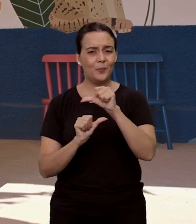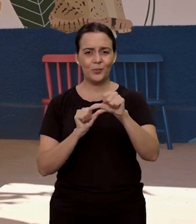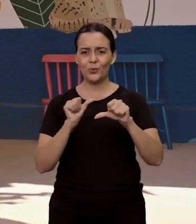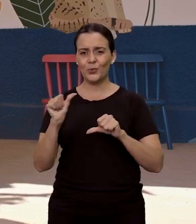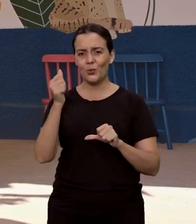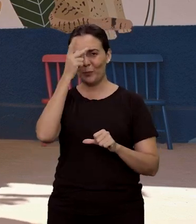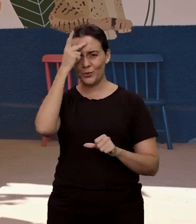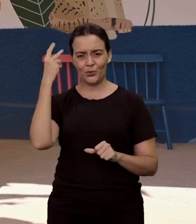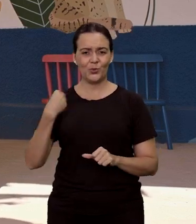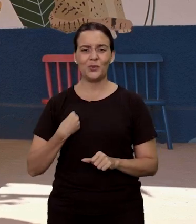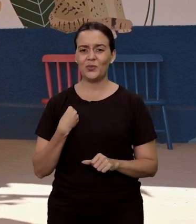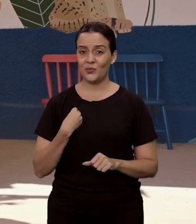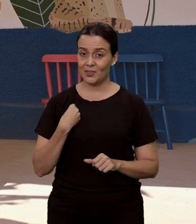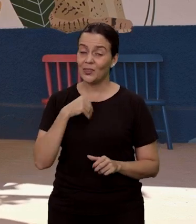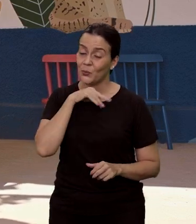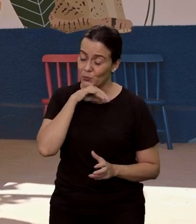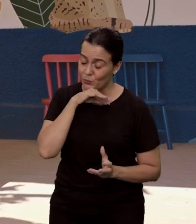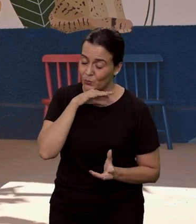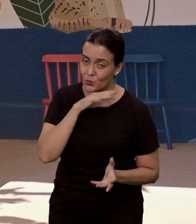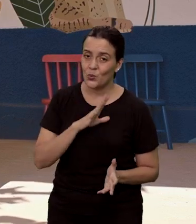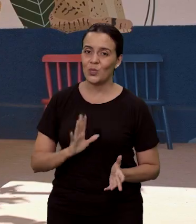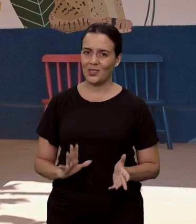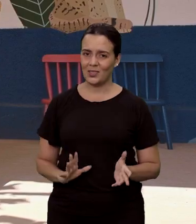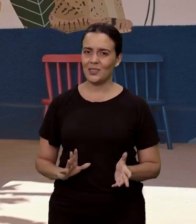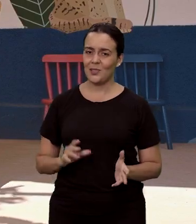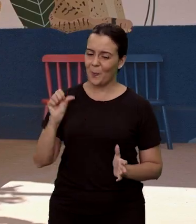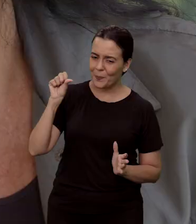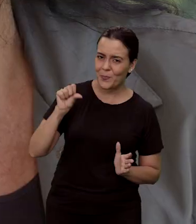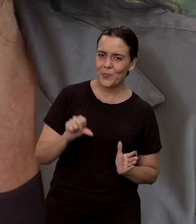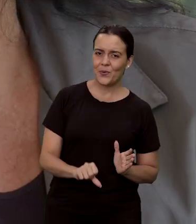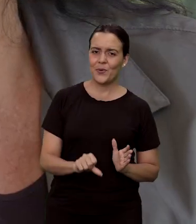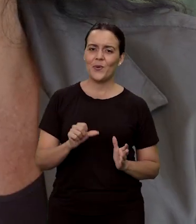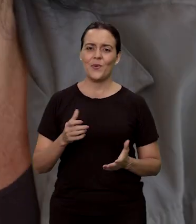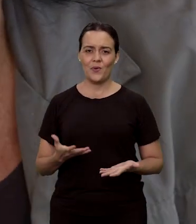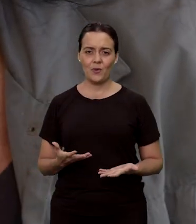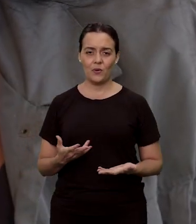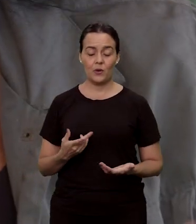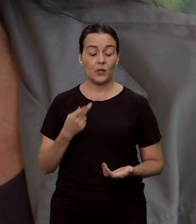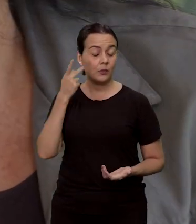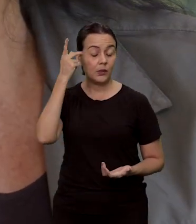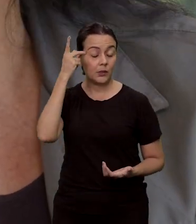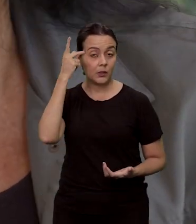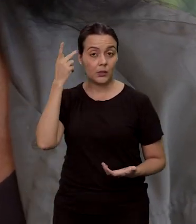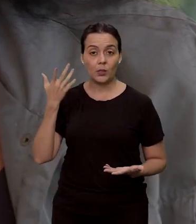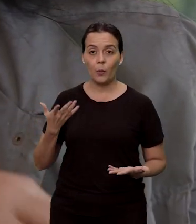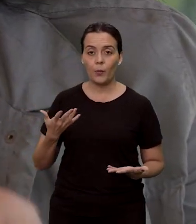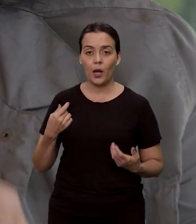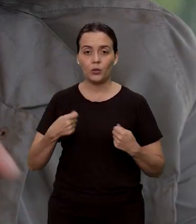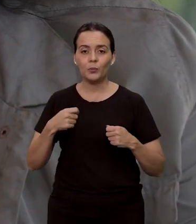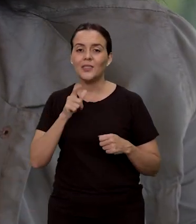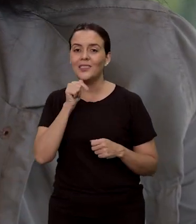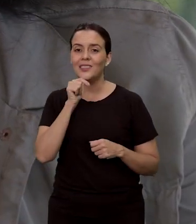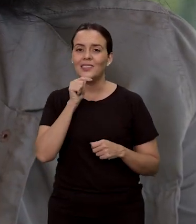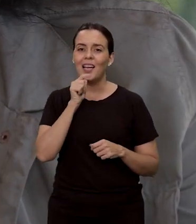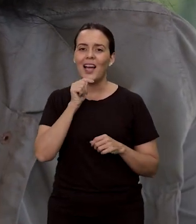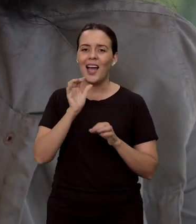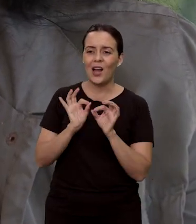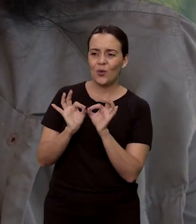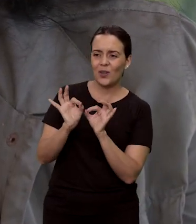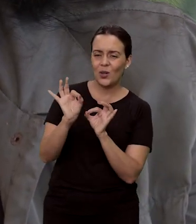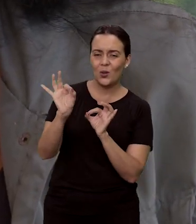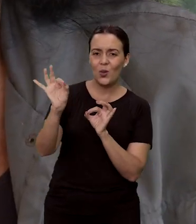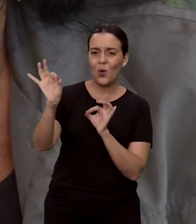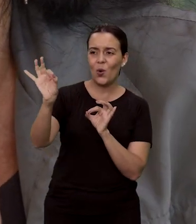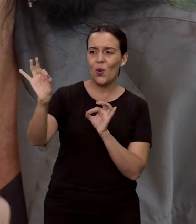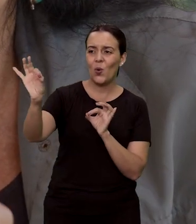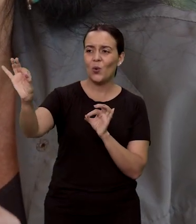mudança na vida daquelas pessoas. Sim. E uma mudança muito drástica, né? São Paulo, por exemplo, tem que buscar água cada vez mais